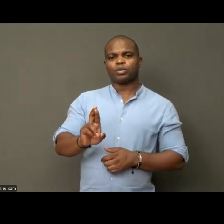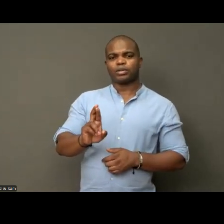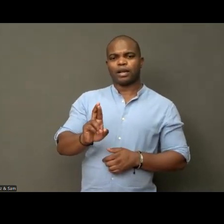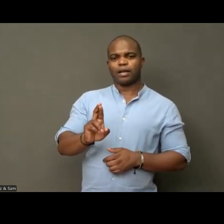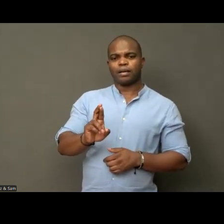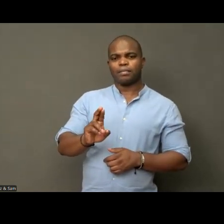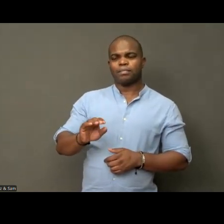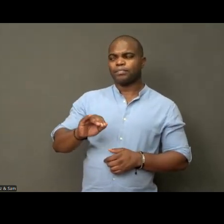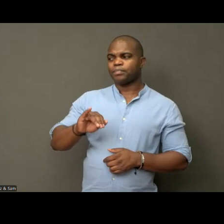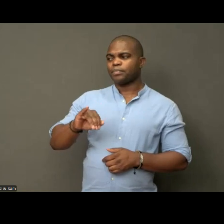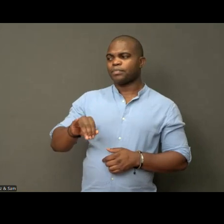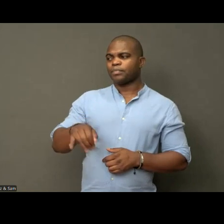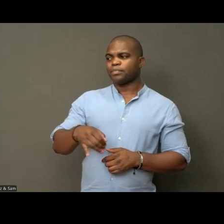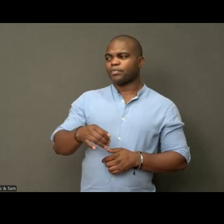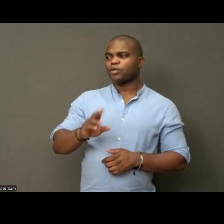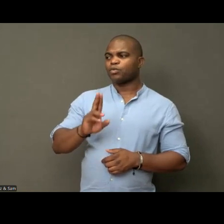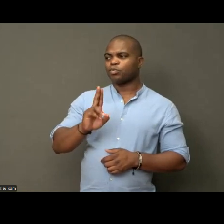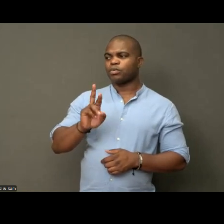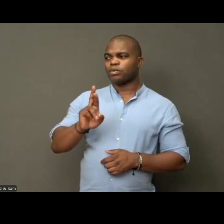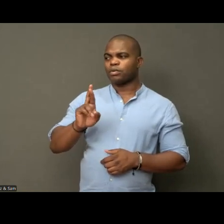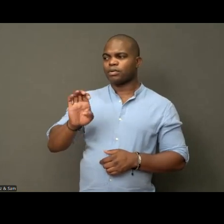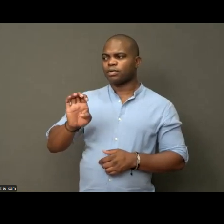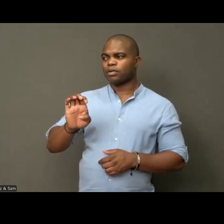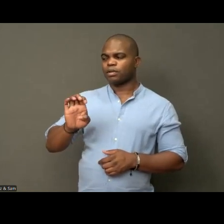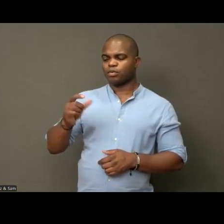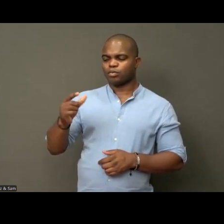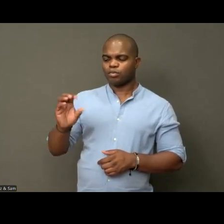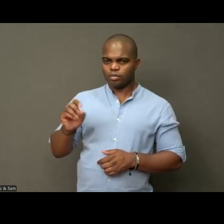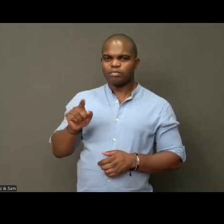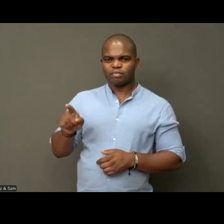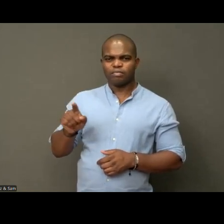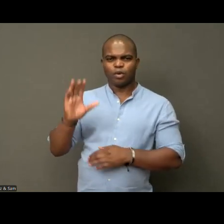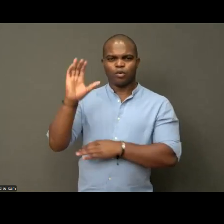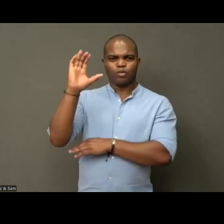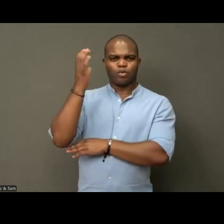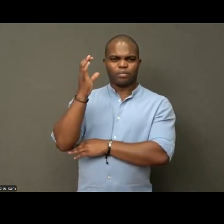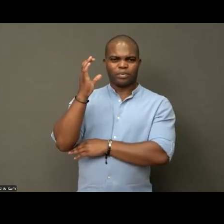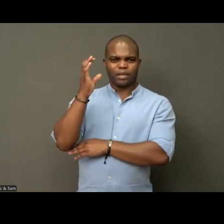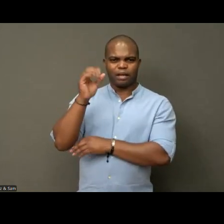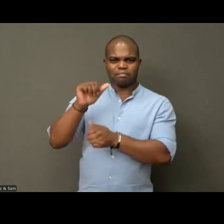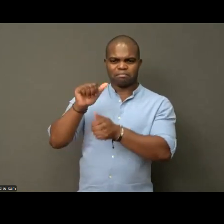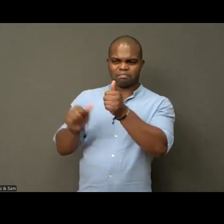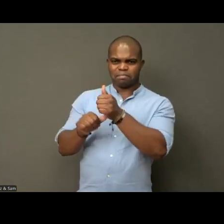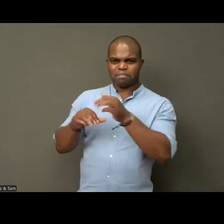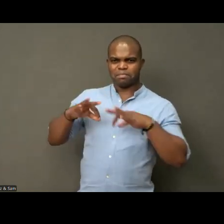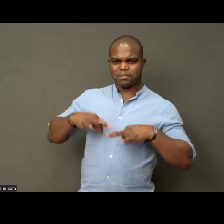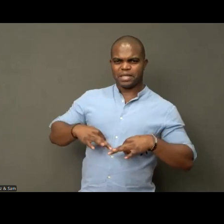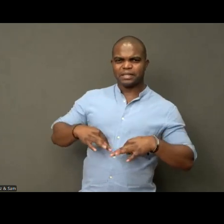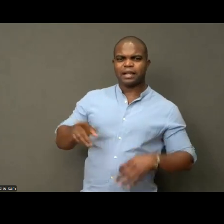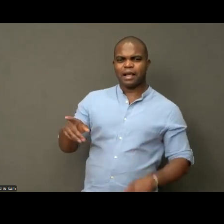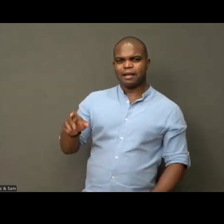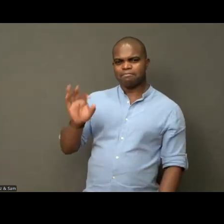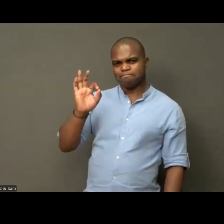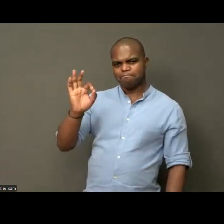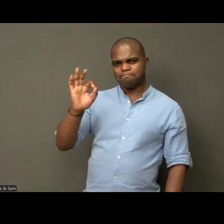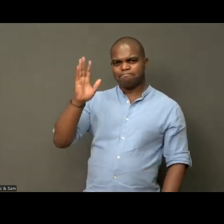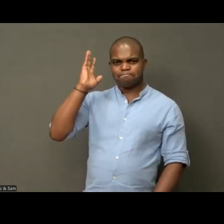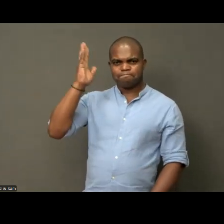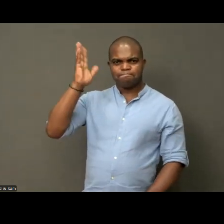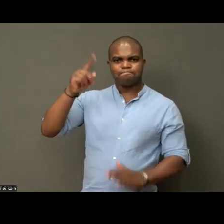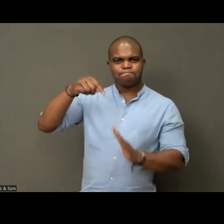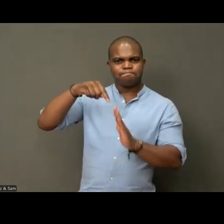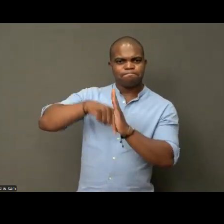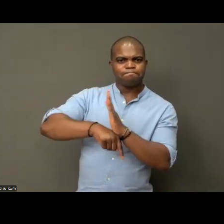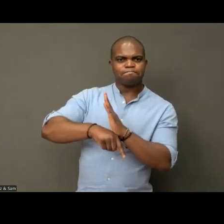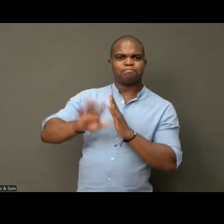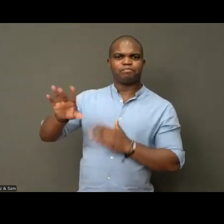da Colômbia, por detalhar os pilares da eliminação, da iniciativa de eliminação nacional. Eu quero reconhecer também a contribuição